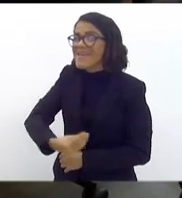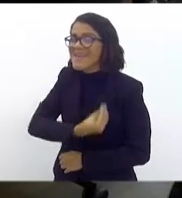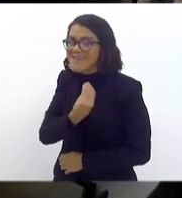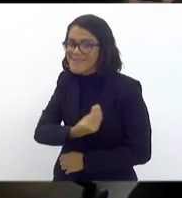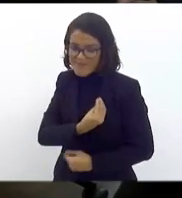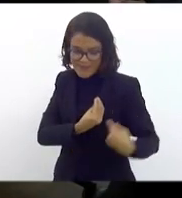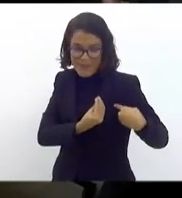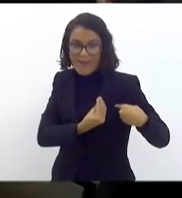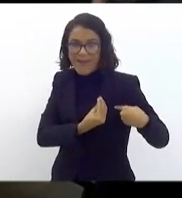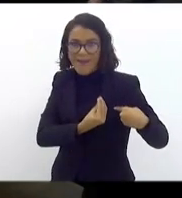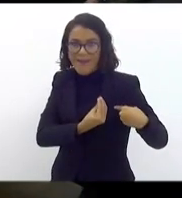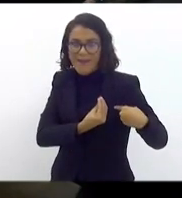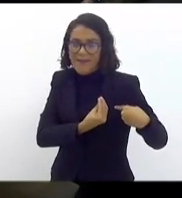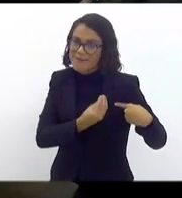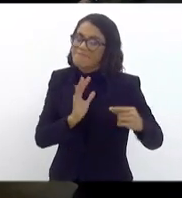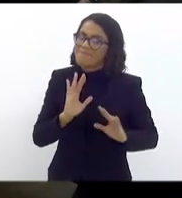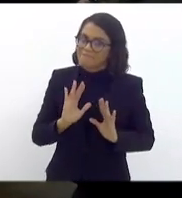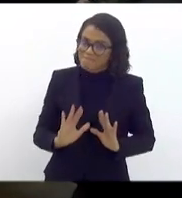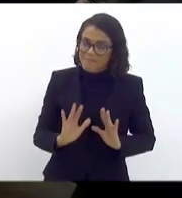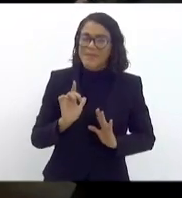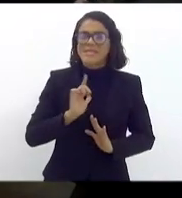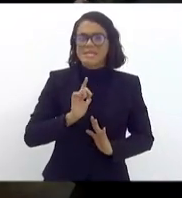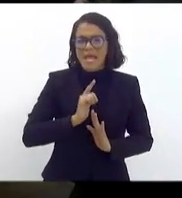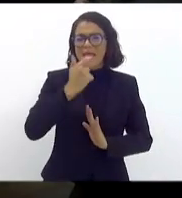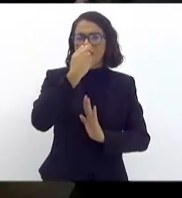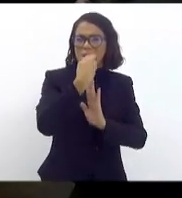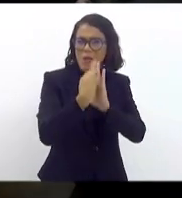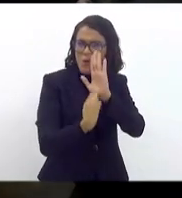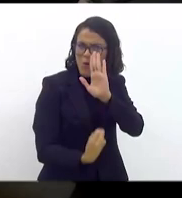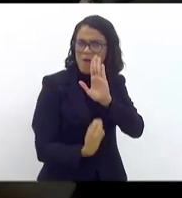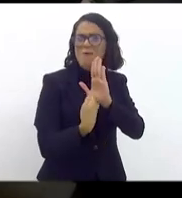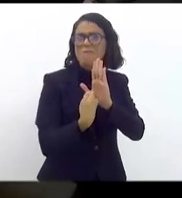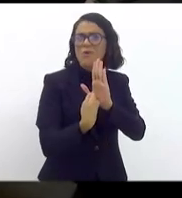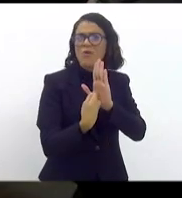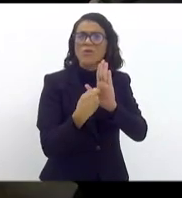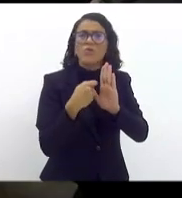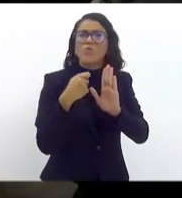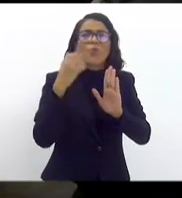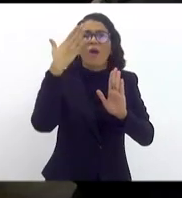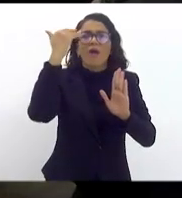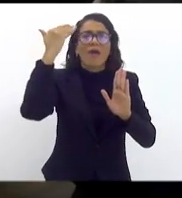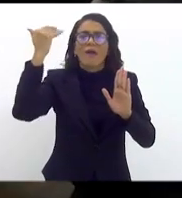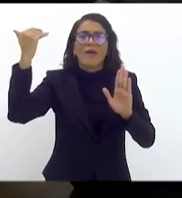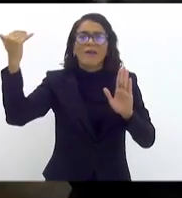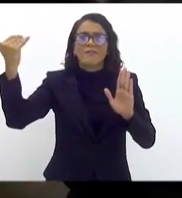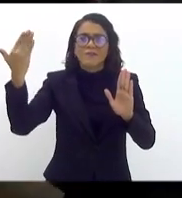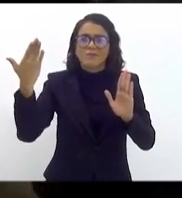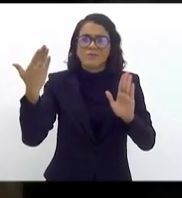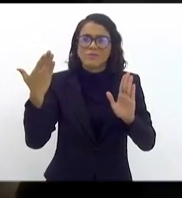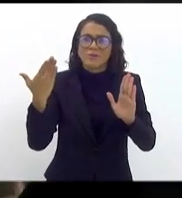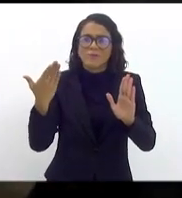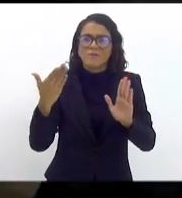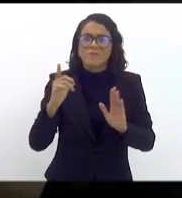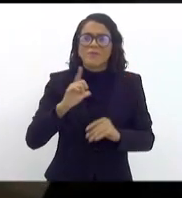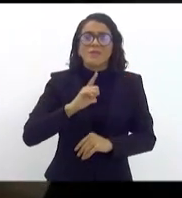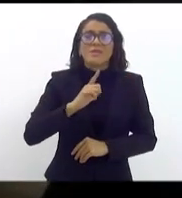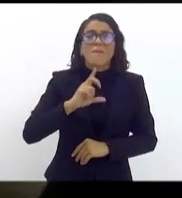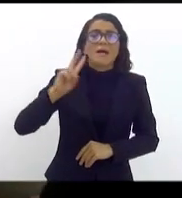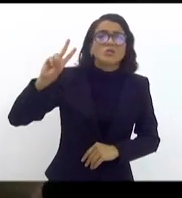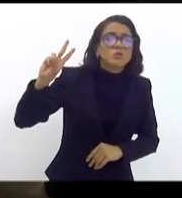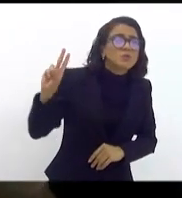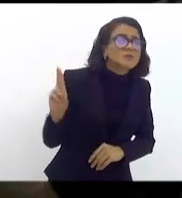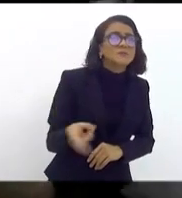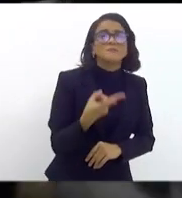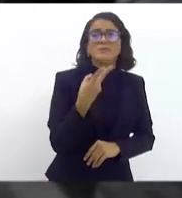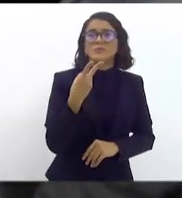Rodrigo Amorim falou. Nós temos compositores que. Tá aqui, não caso, são o deputado Ottoni demonstrou Ottoni, aqui, compositor, de mais de 2.000